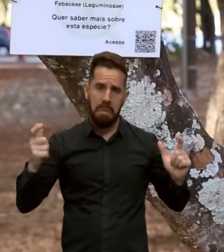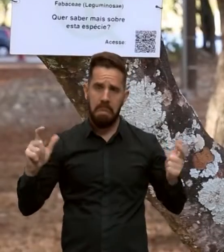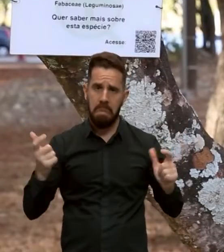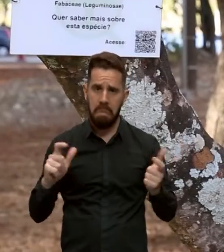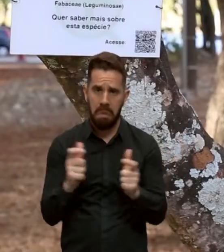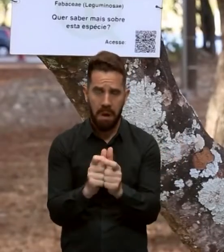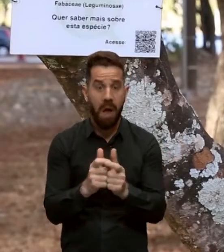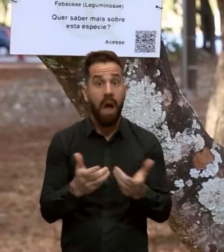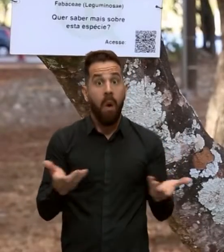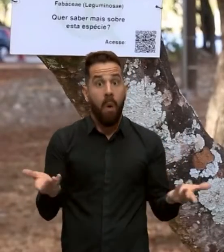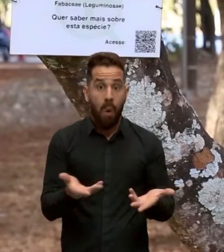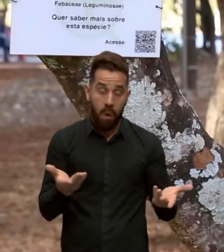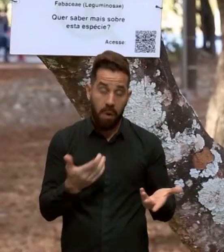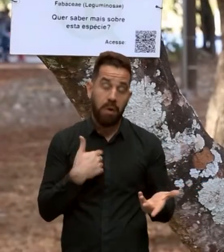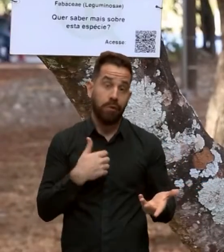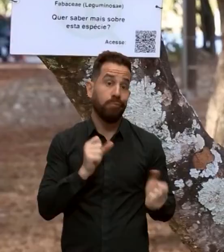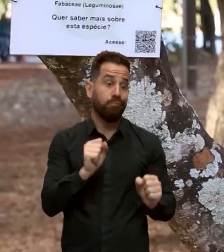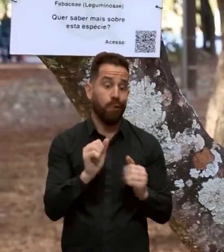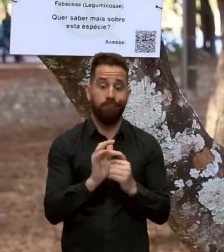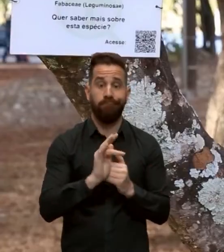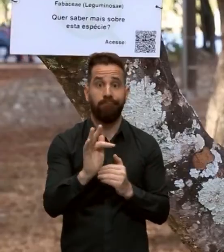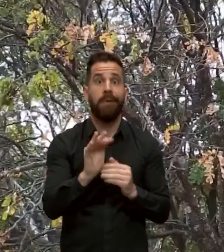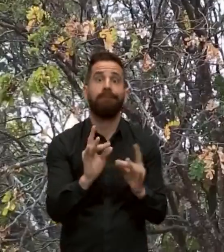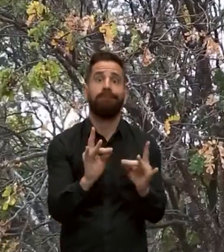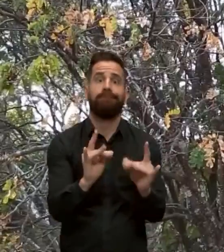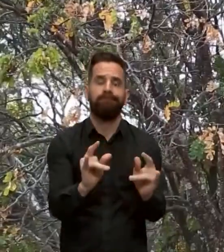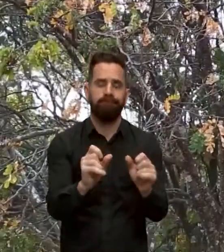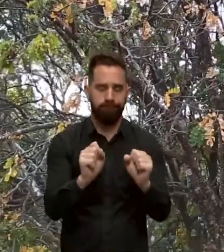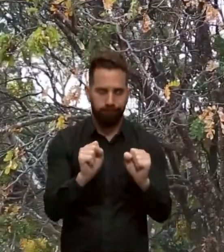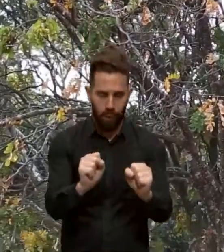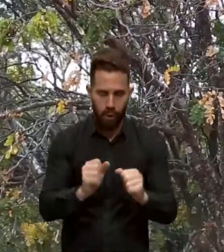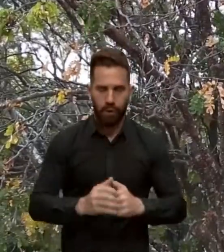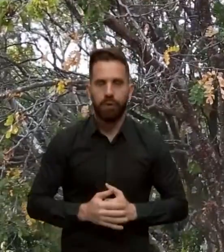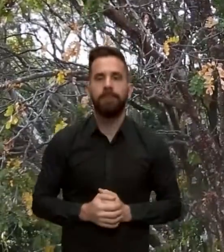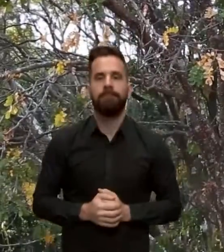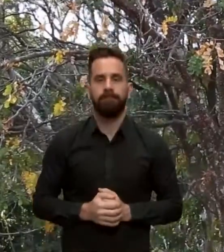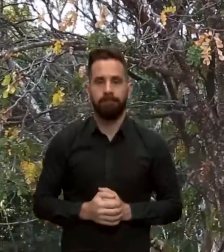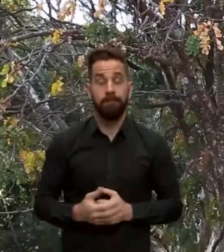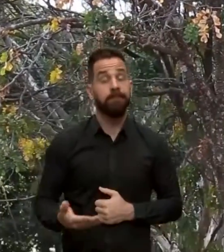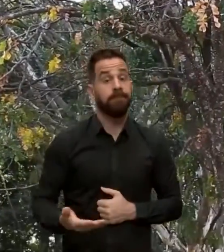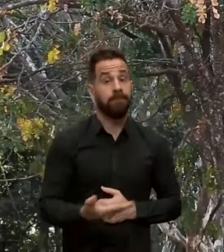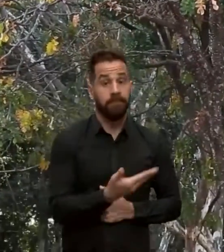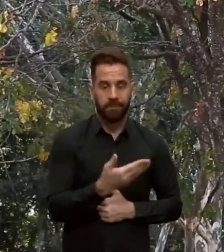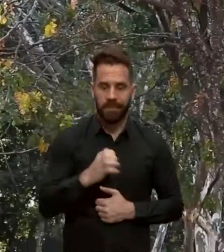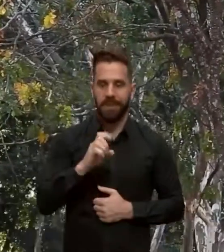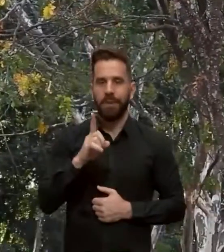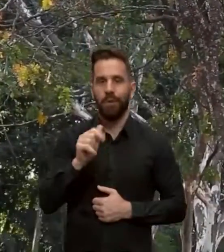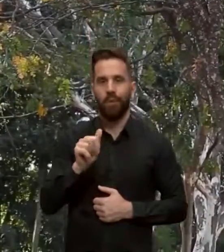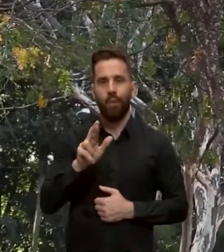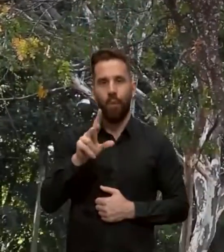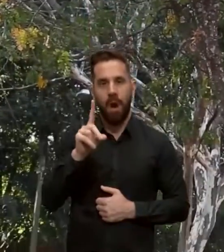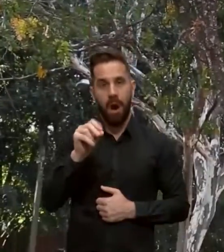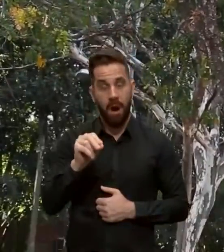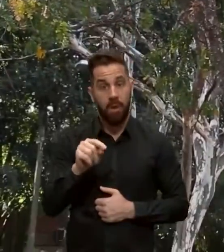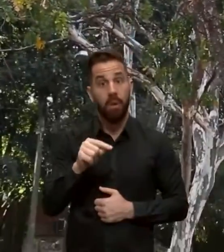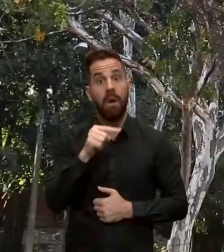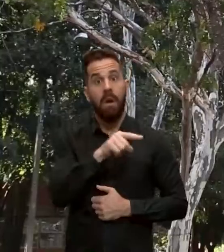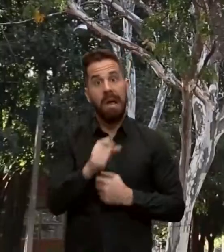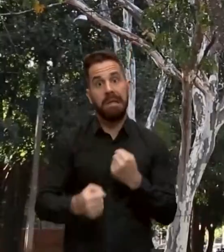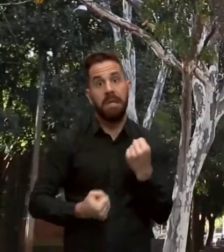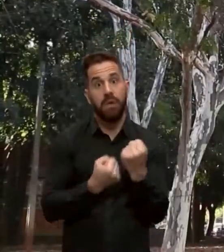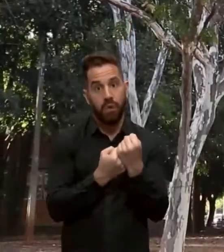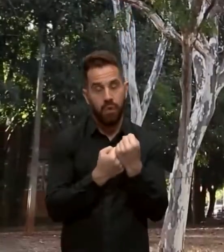hoje em dia essa espécie se encontra em perigo de extinção. Segundo Eduardo Fernando, assessor técnico do Centro Nacional